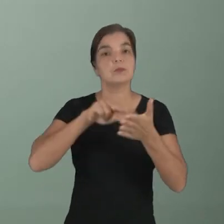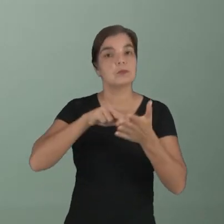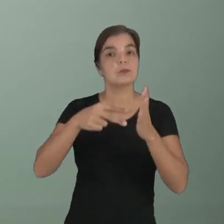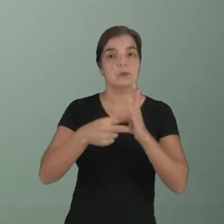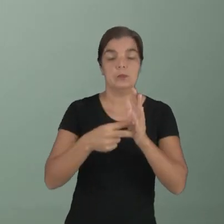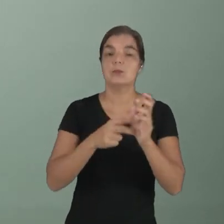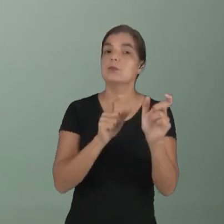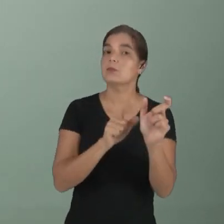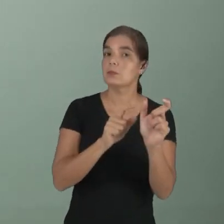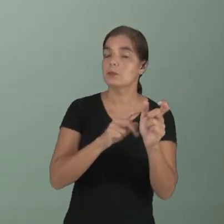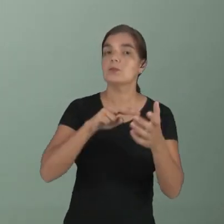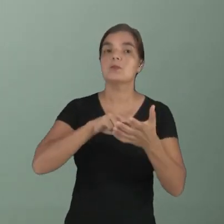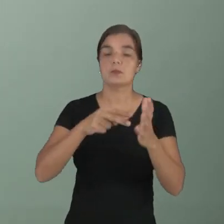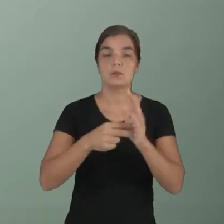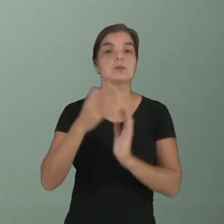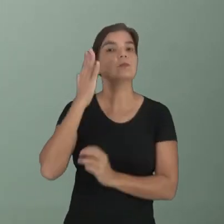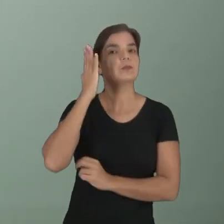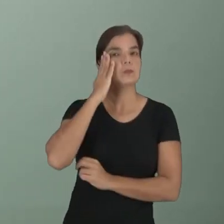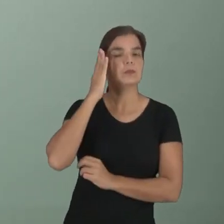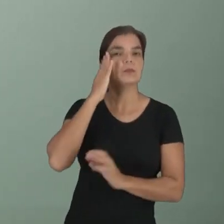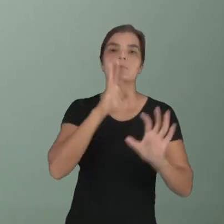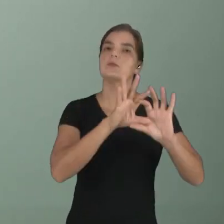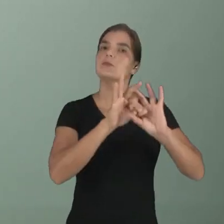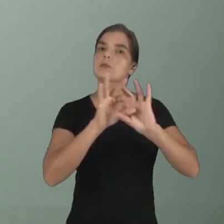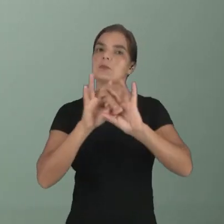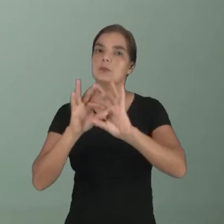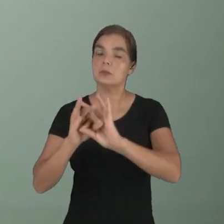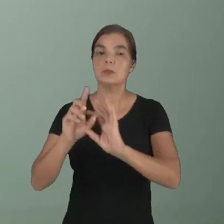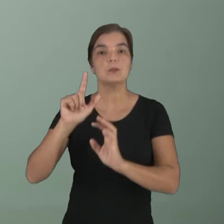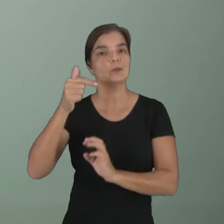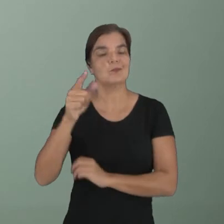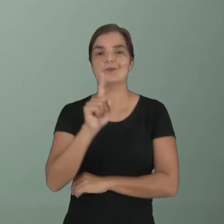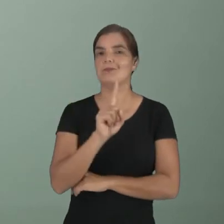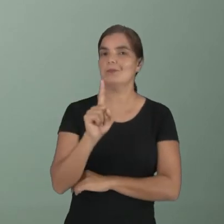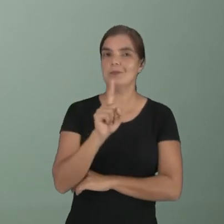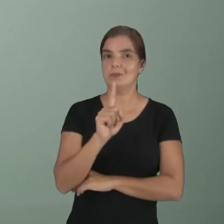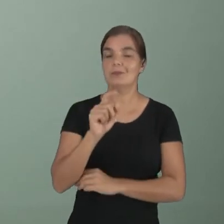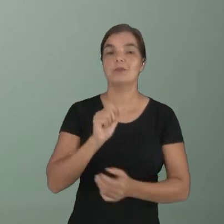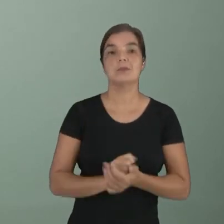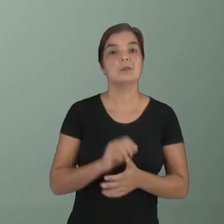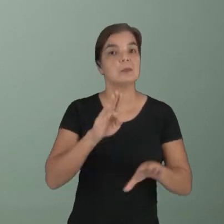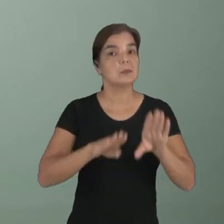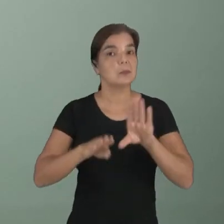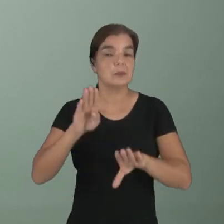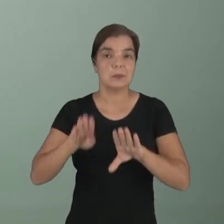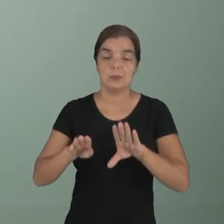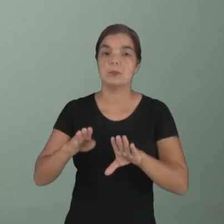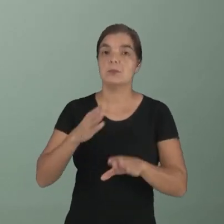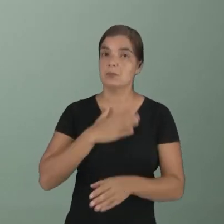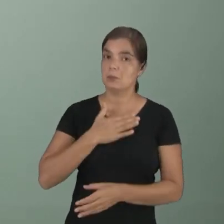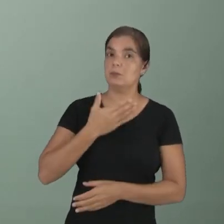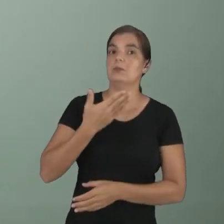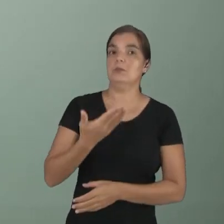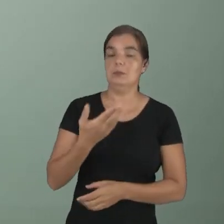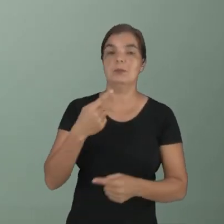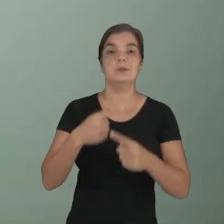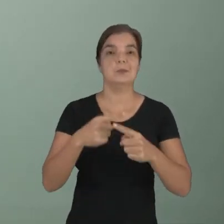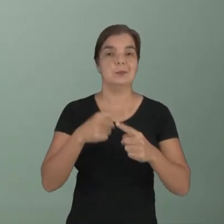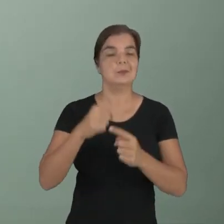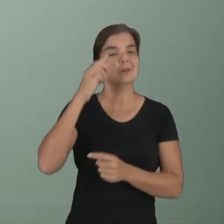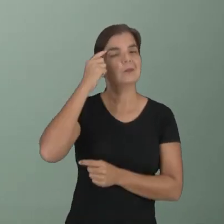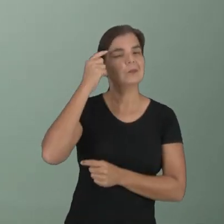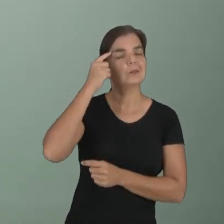Muitos significados você entende ali pelo contexto, outros não. Muitas vezes você se surpreende, porque